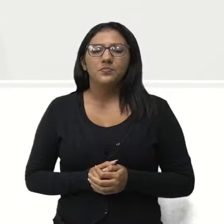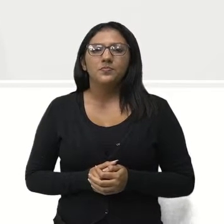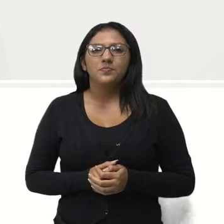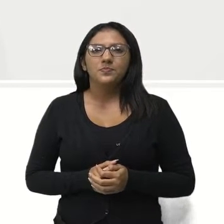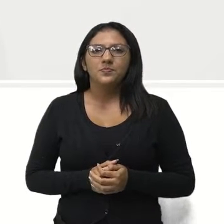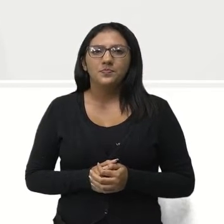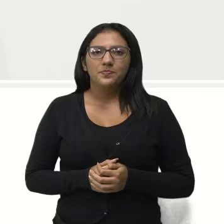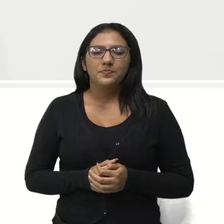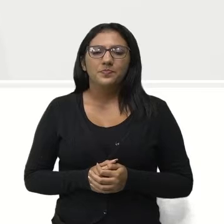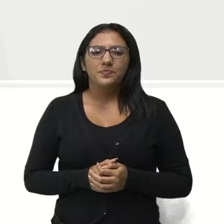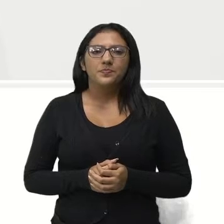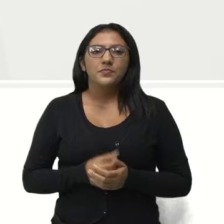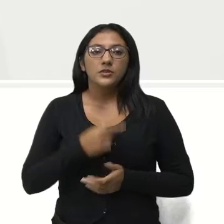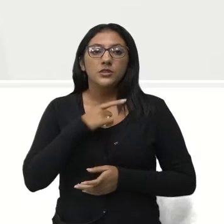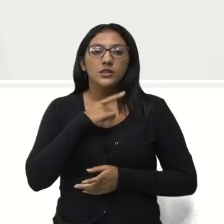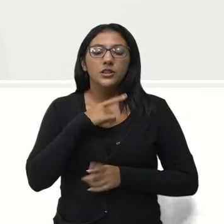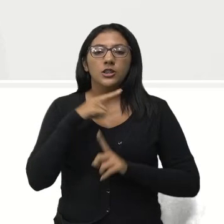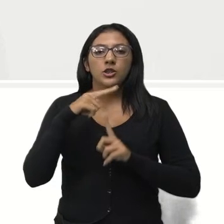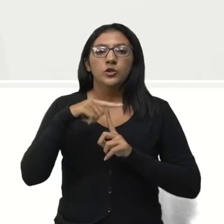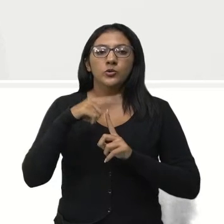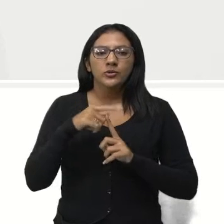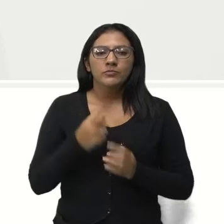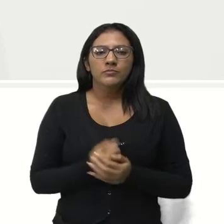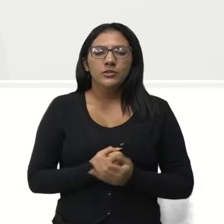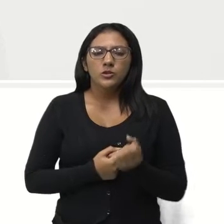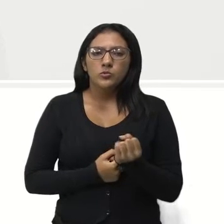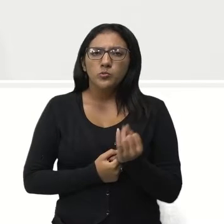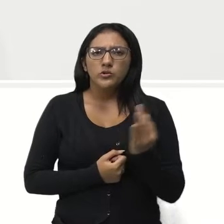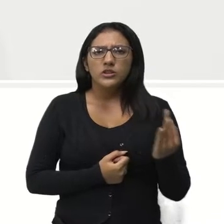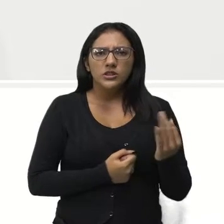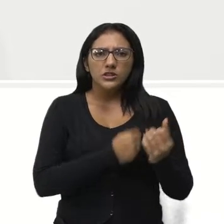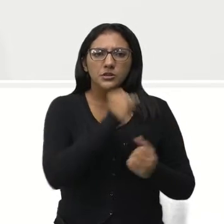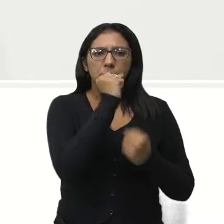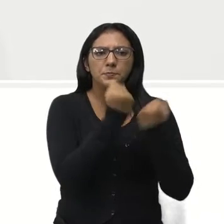Nós temos então a grandeza aqui, que é o número de máquinas.